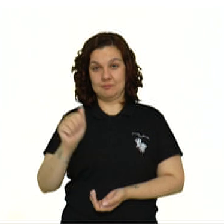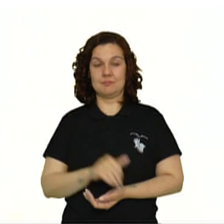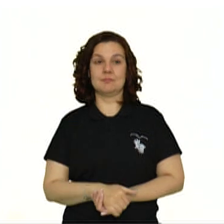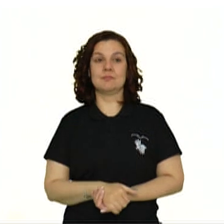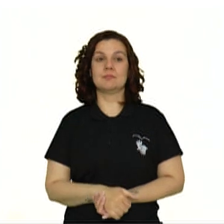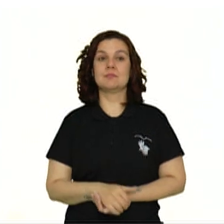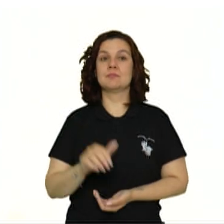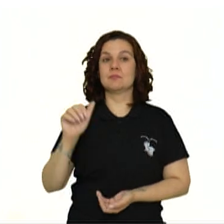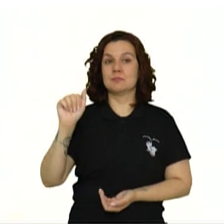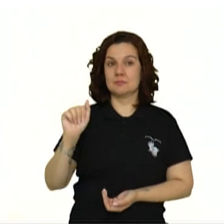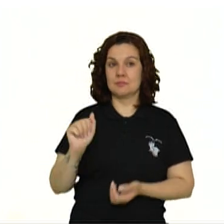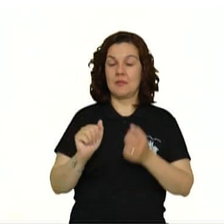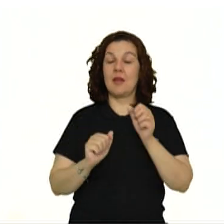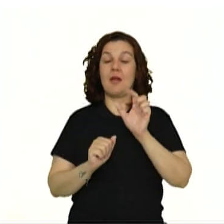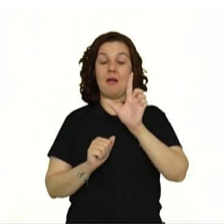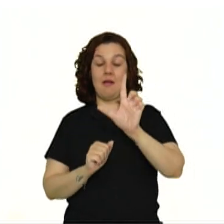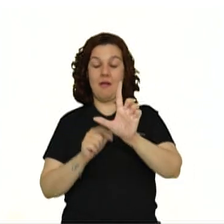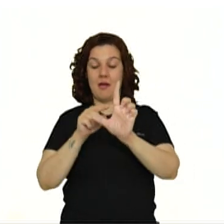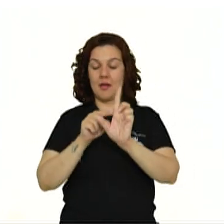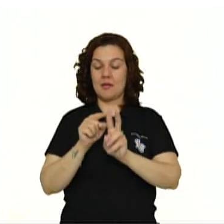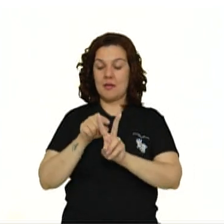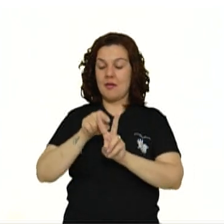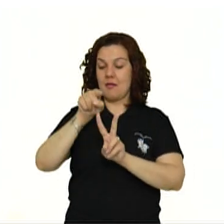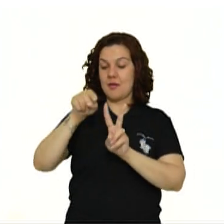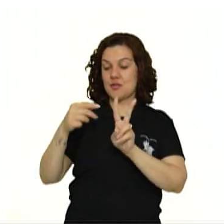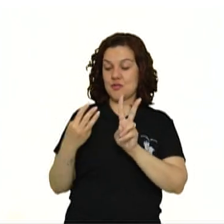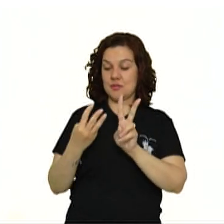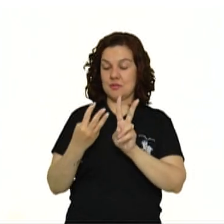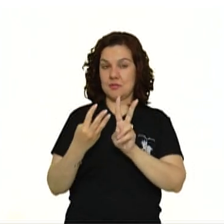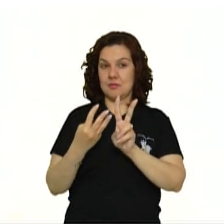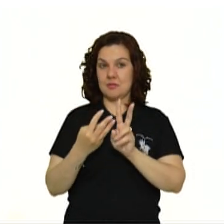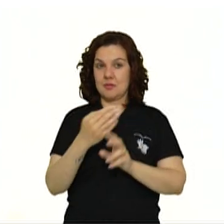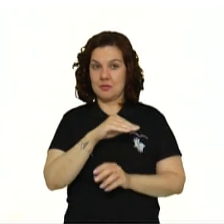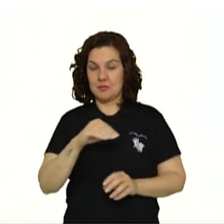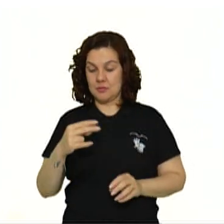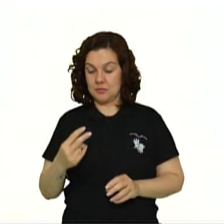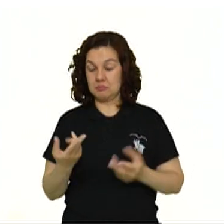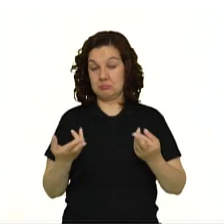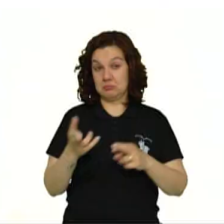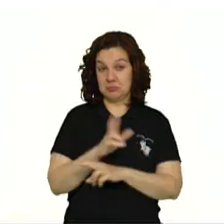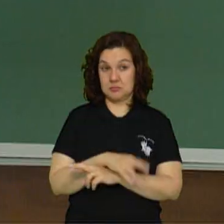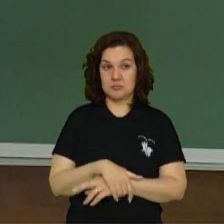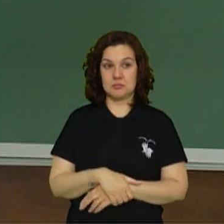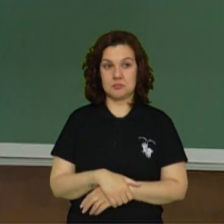apótema aqui é L raiz de 3 sobre 2. Não lembro dessa relação.